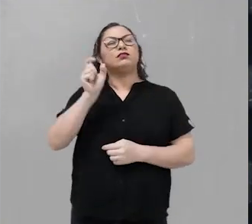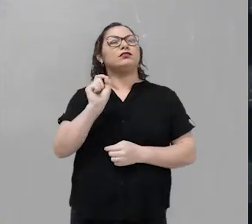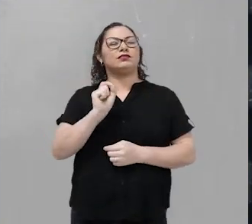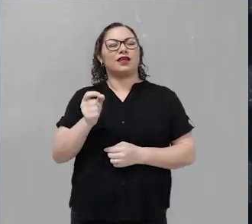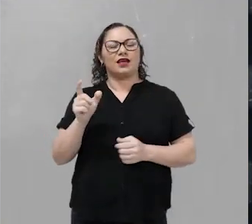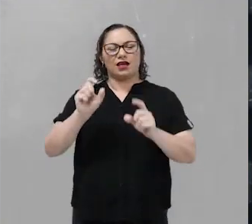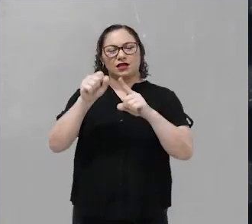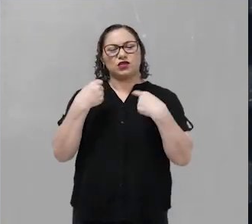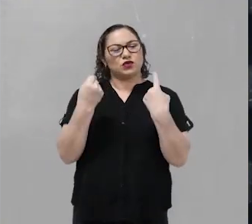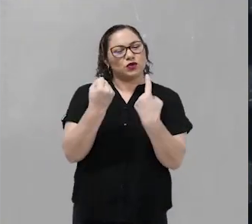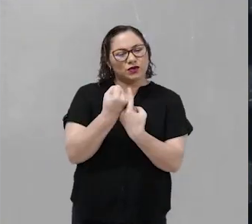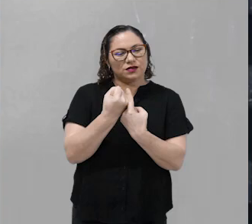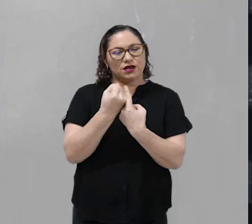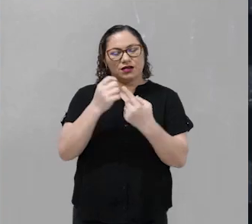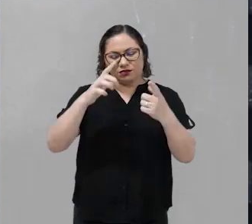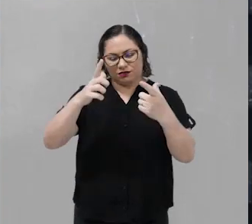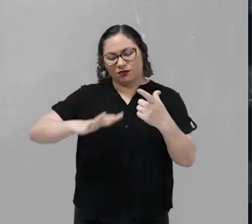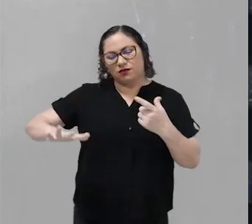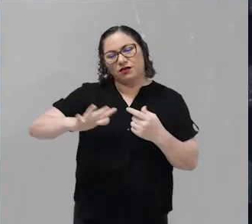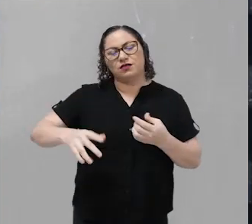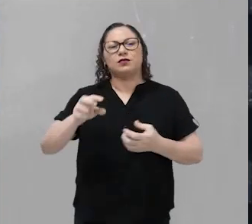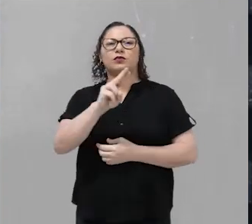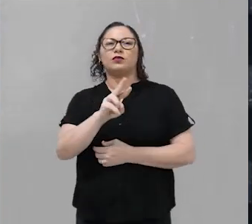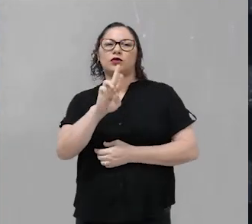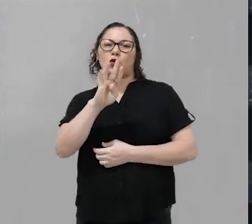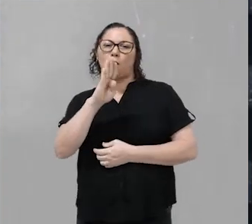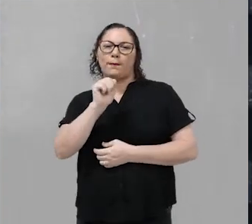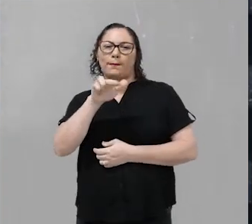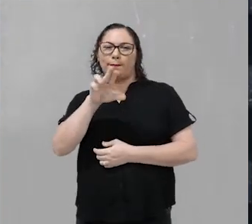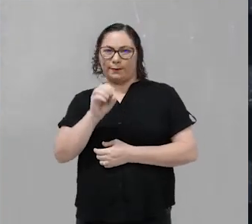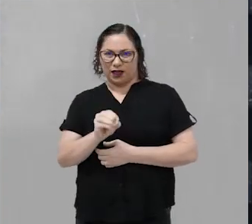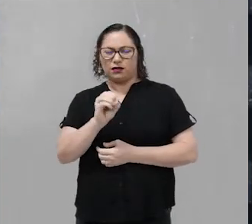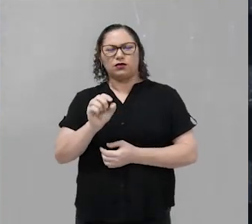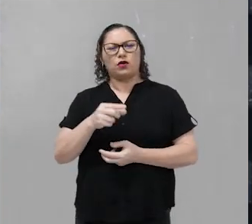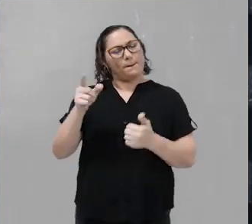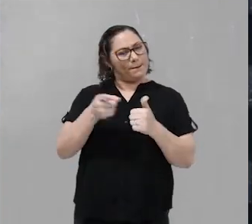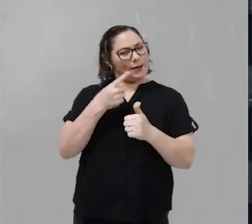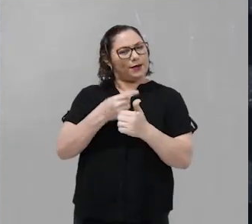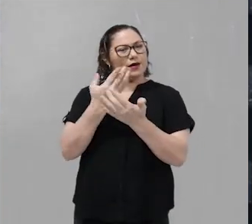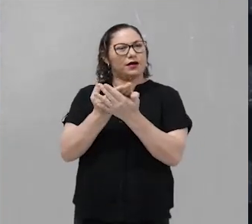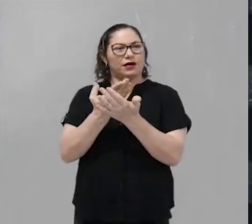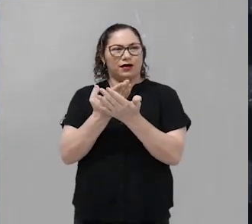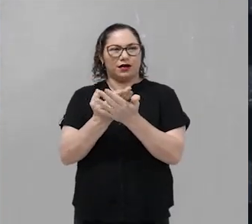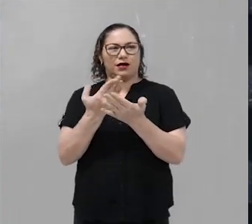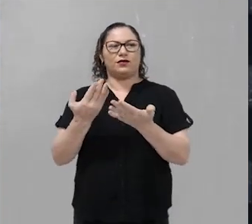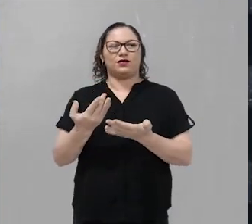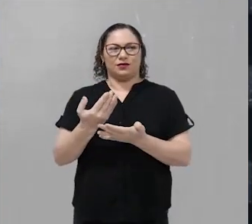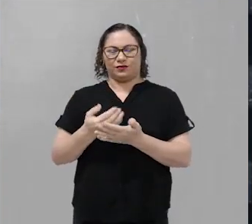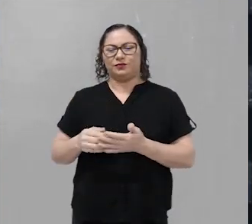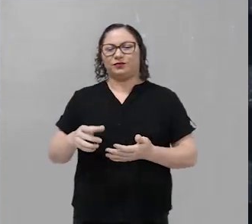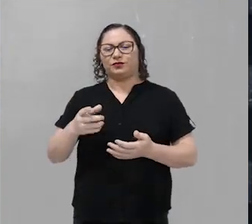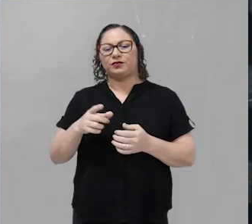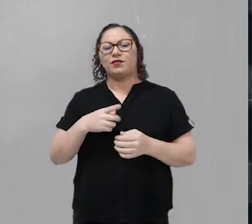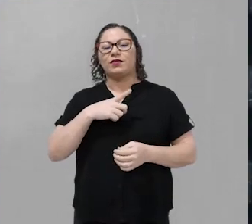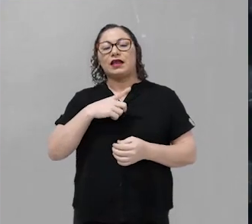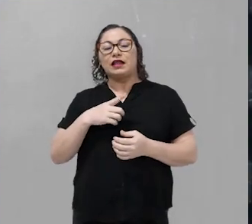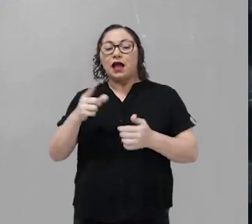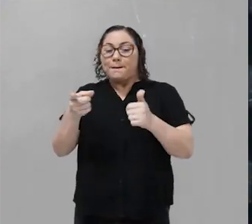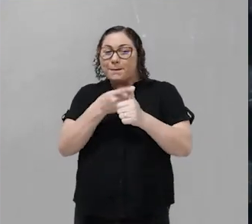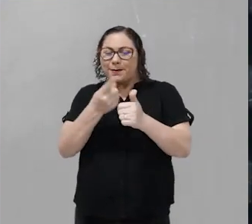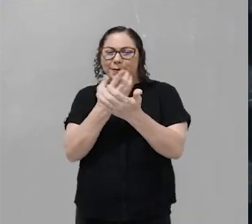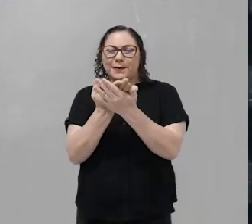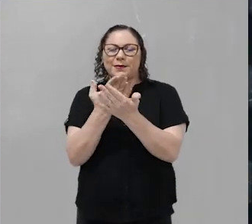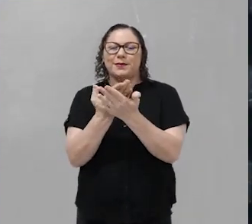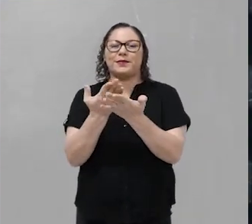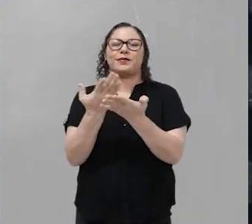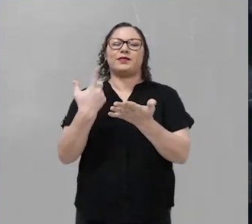é sociedade e espaço urbano. Essa é a nossa primeira aula sobre esse assunto, sobre esse conteúdo. Então nessa primeira aula a gente vai falar